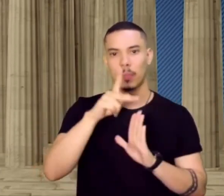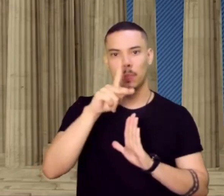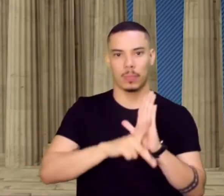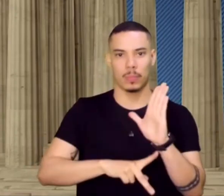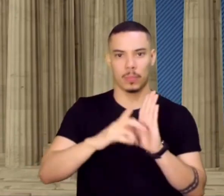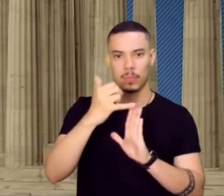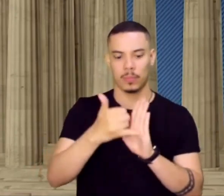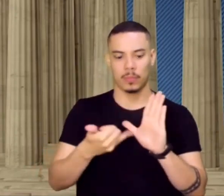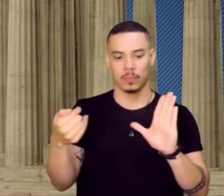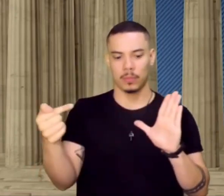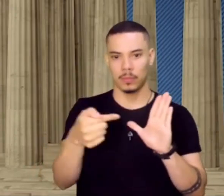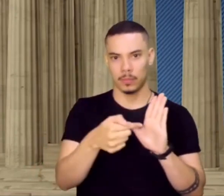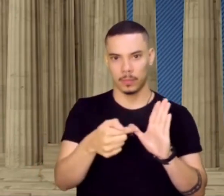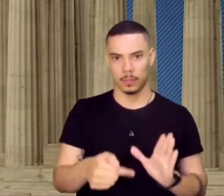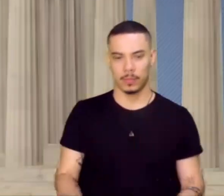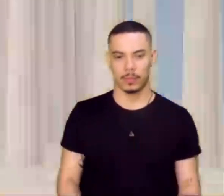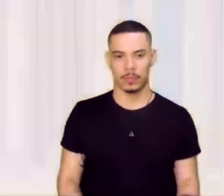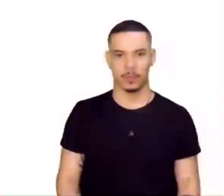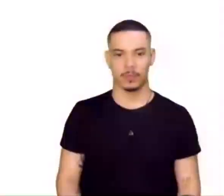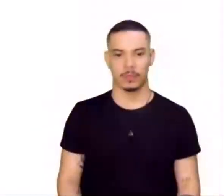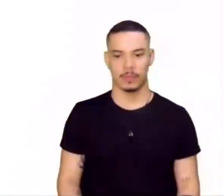projeto. Voltando ali.